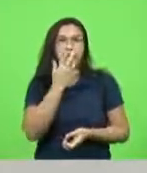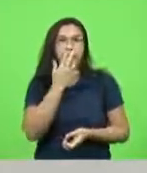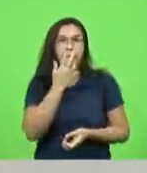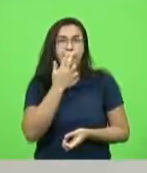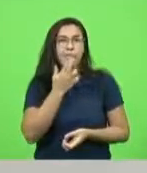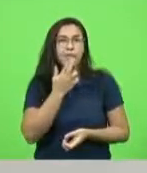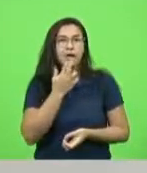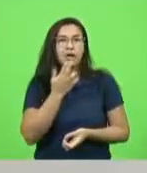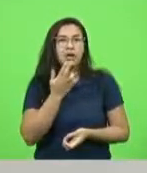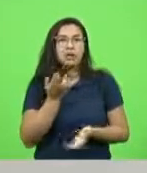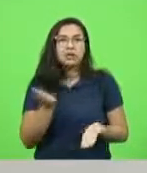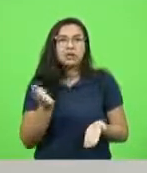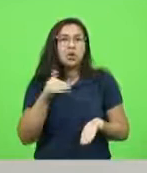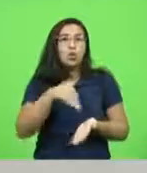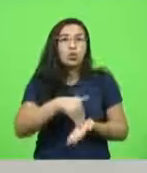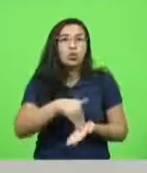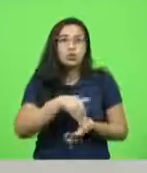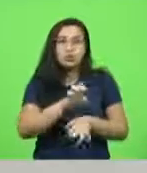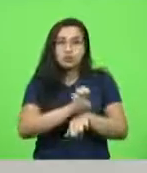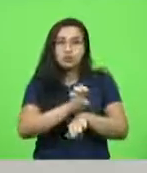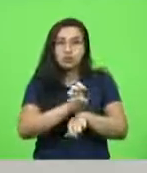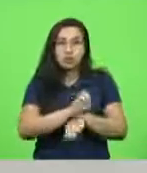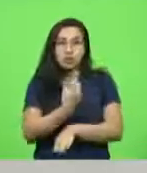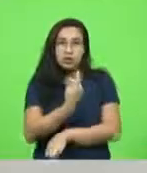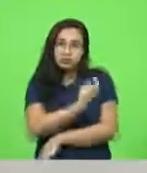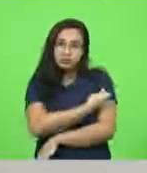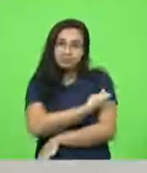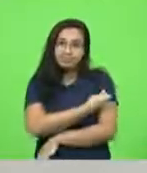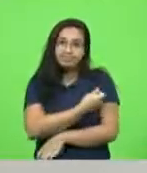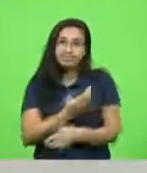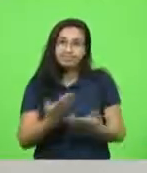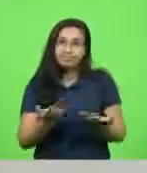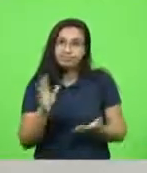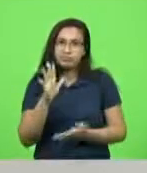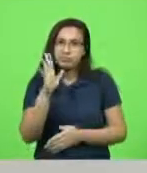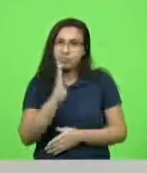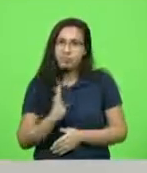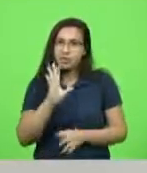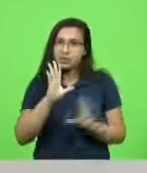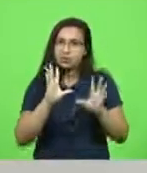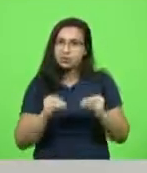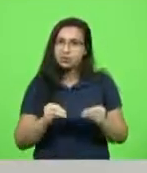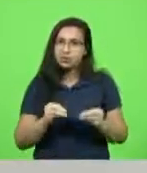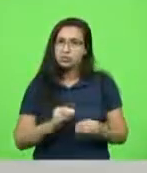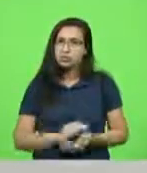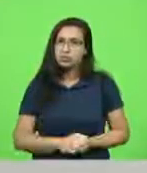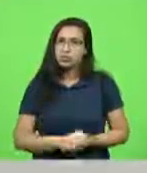nos últimos resultados em vacinação me